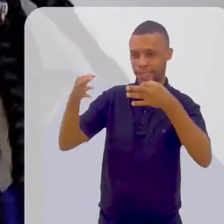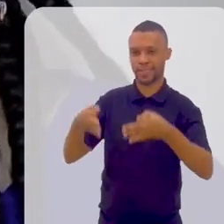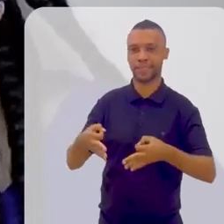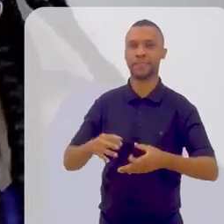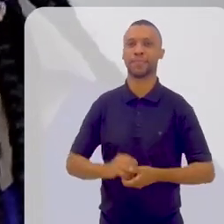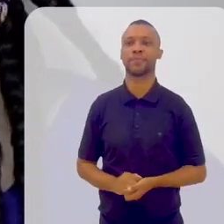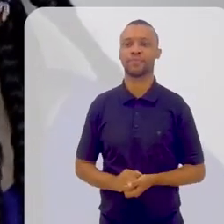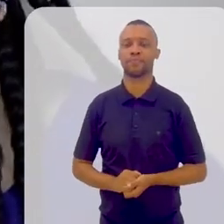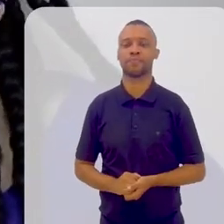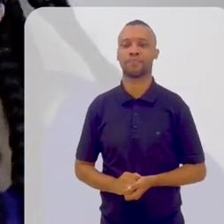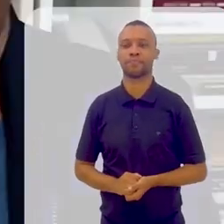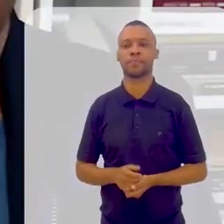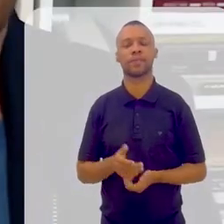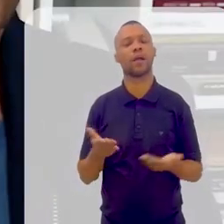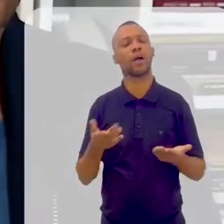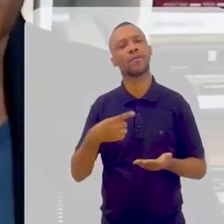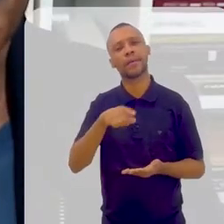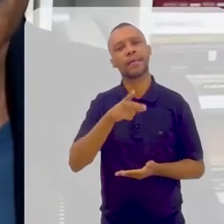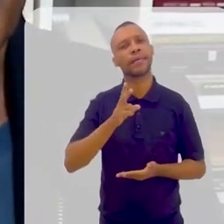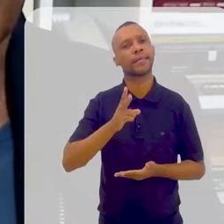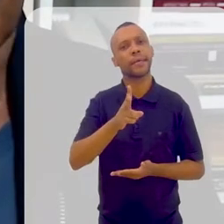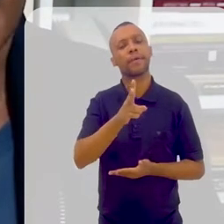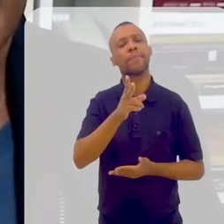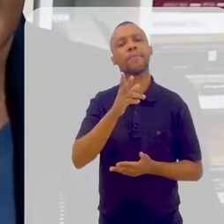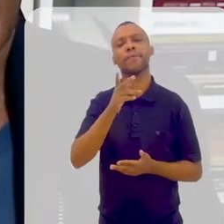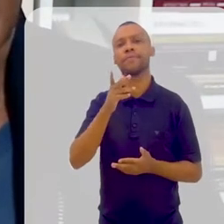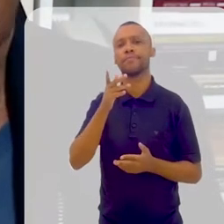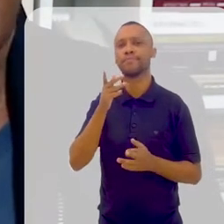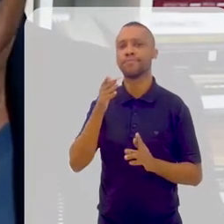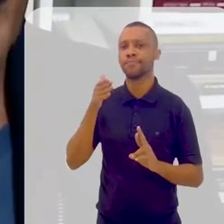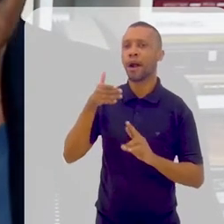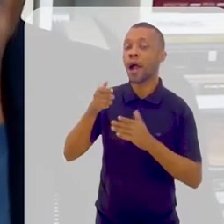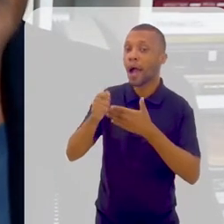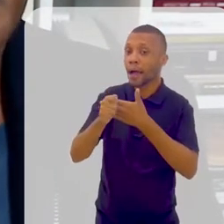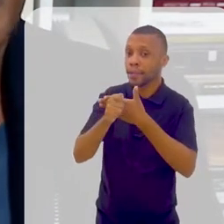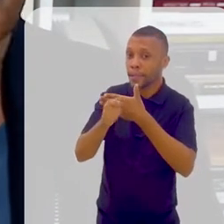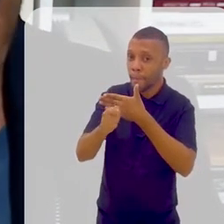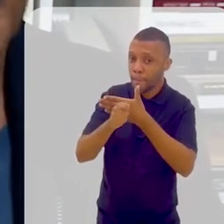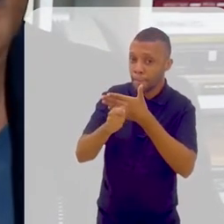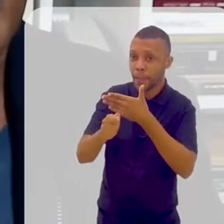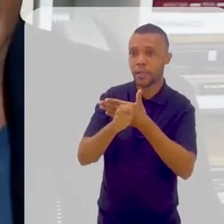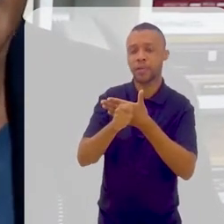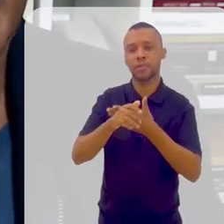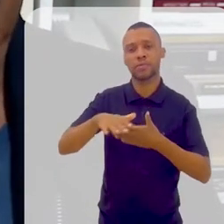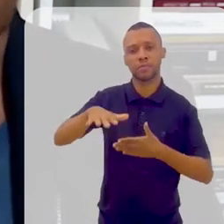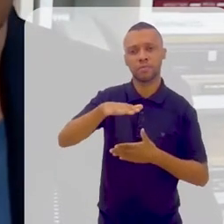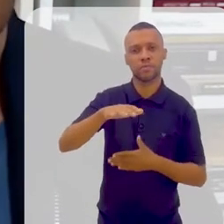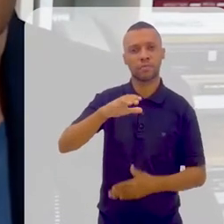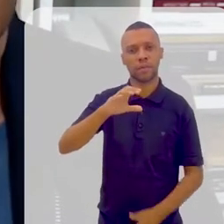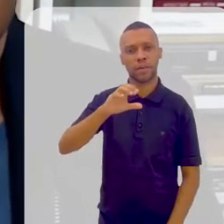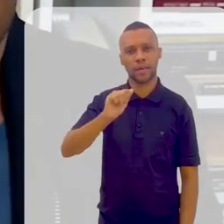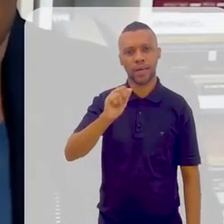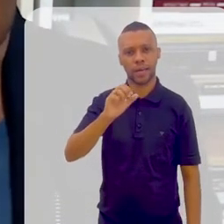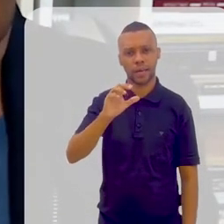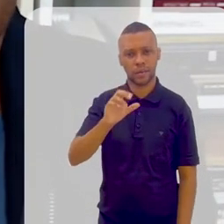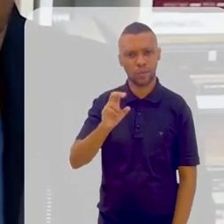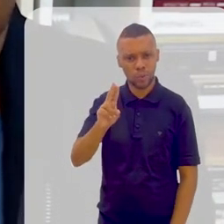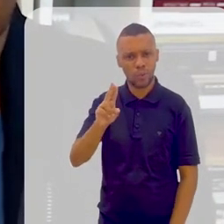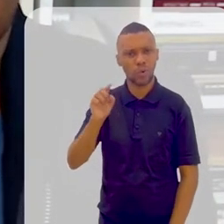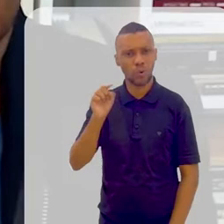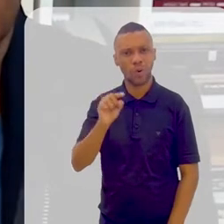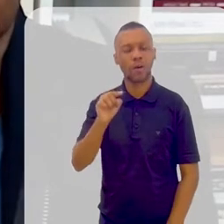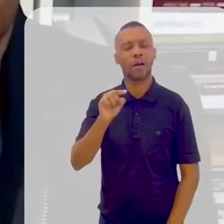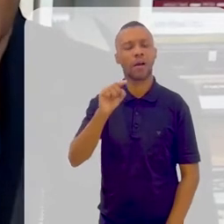Exatamente, exatamente. Agora, você sempre menciona a empresa da Ivone Cassu